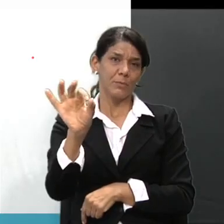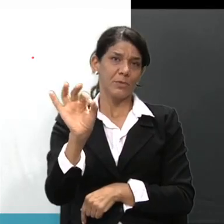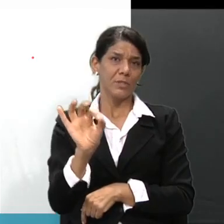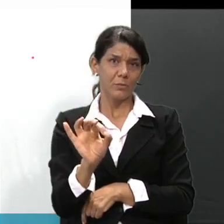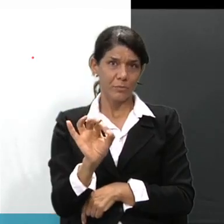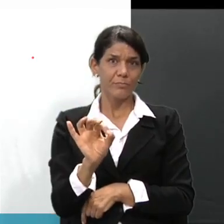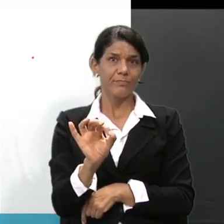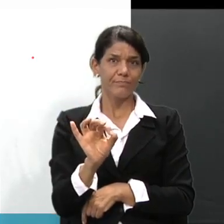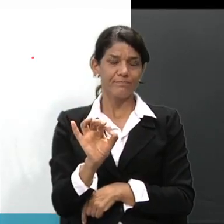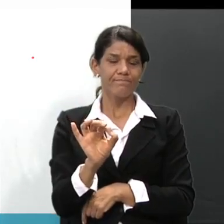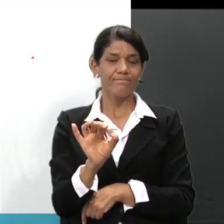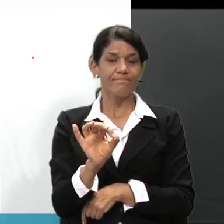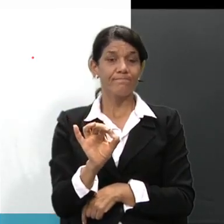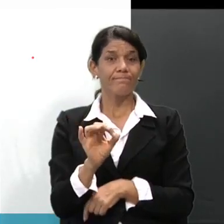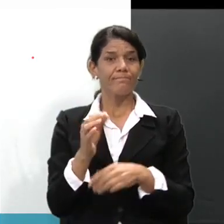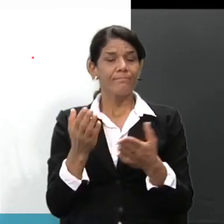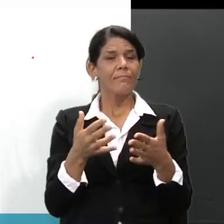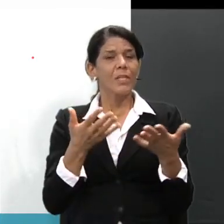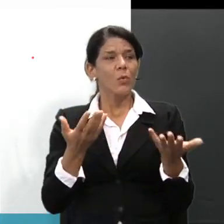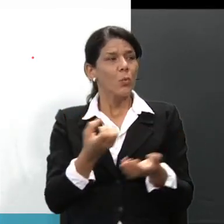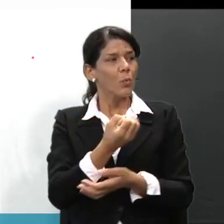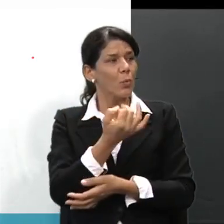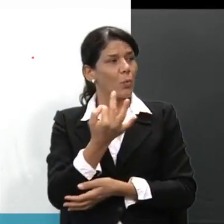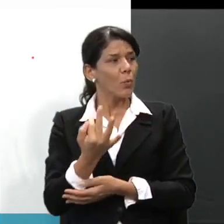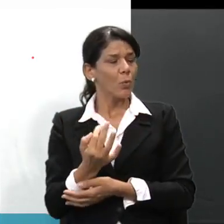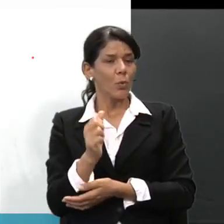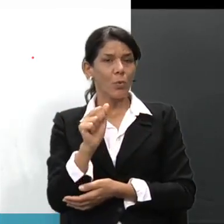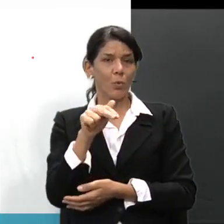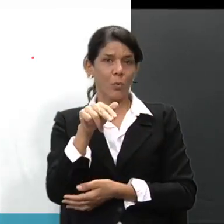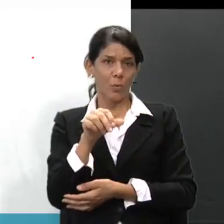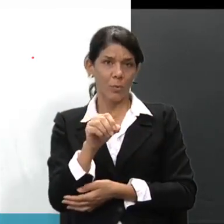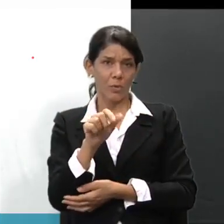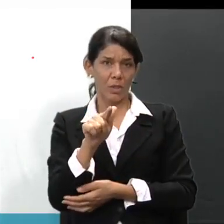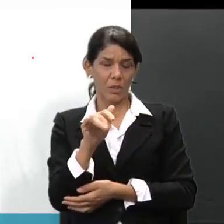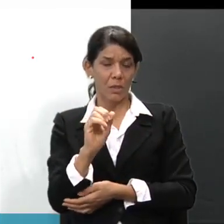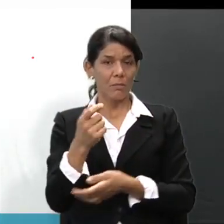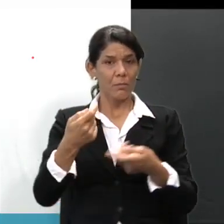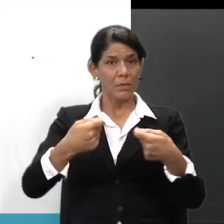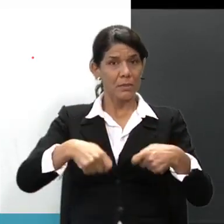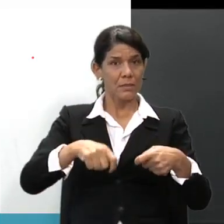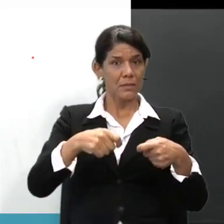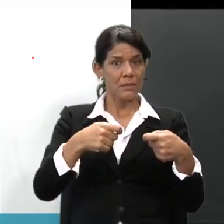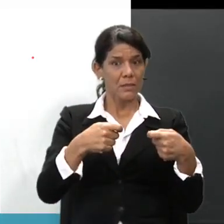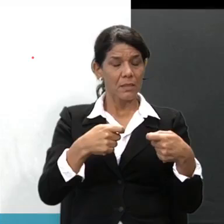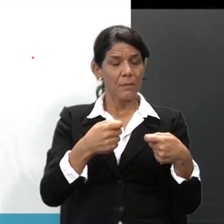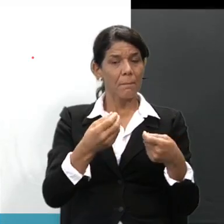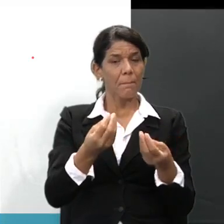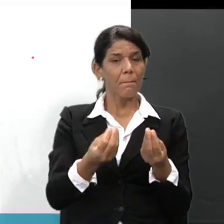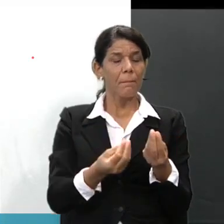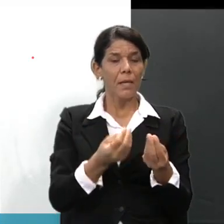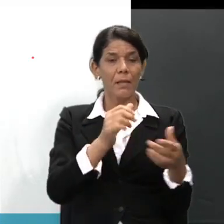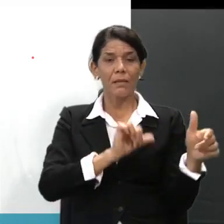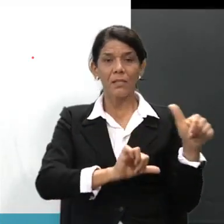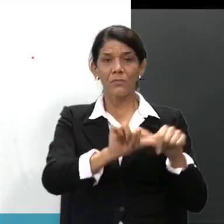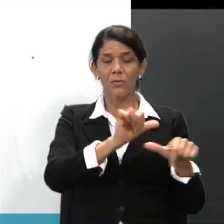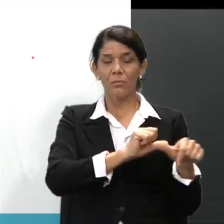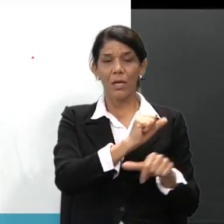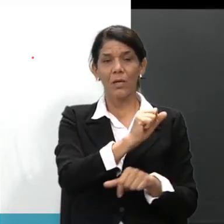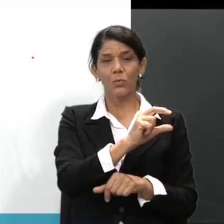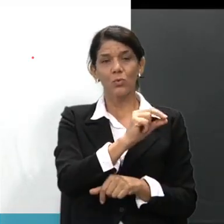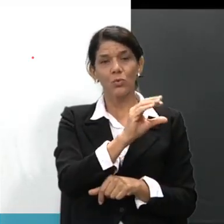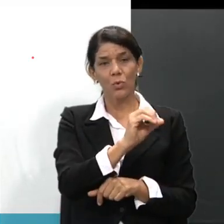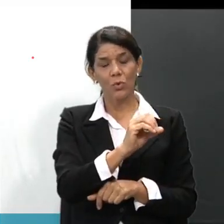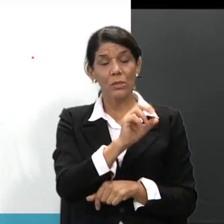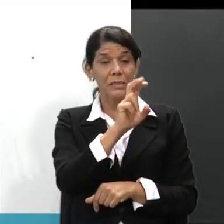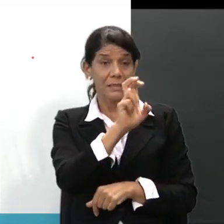7%. Portanto, qual a quantidade de ampolas de glicose que deverão ser necessárias para transformar o soro